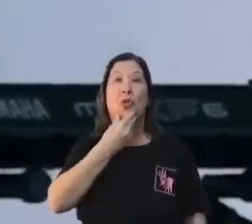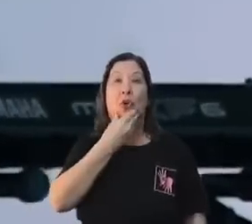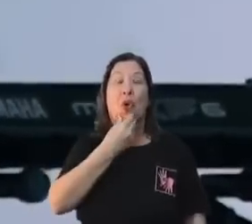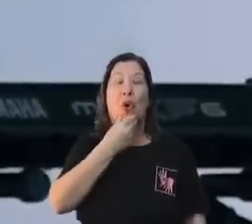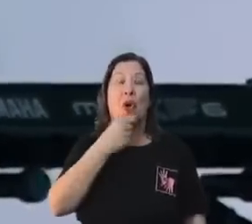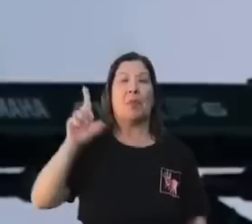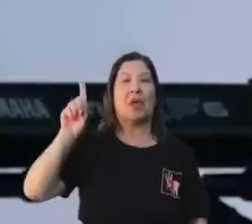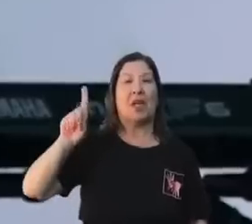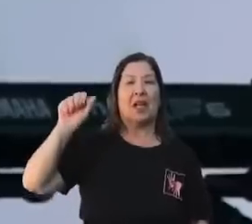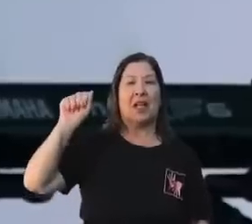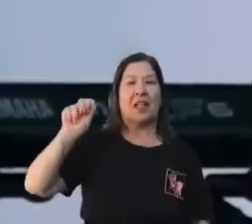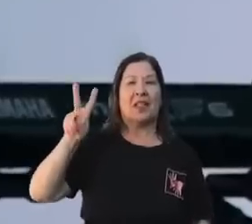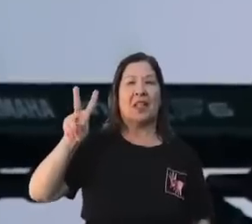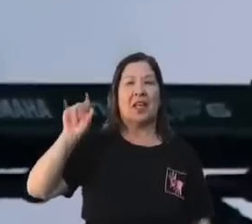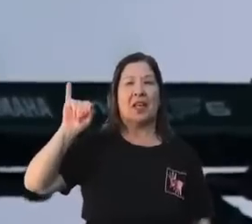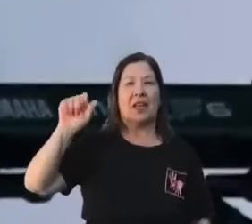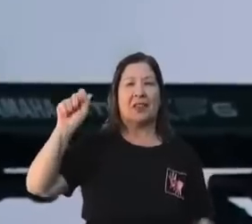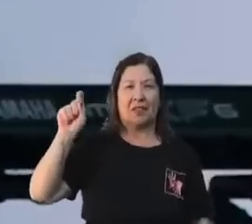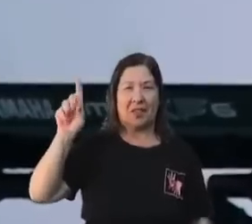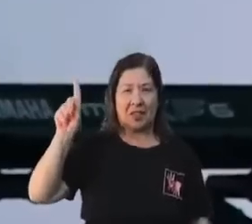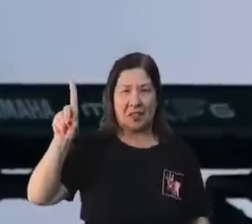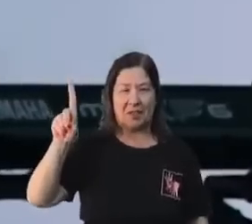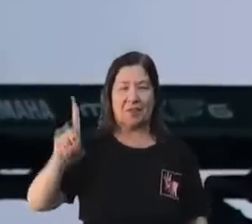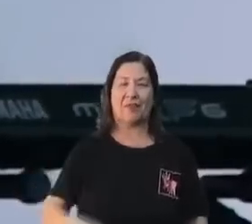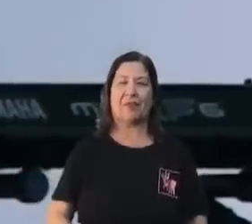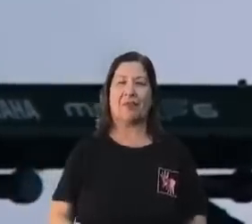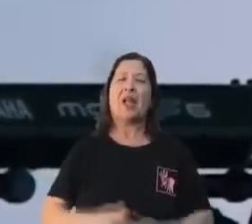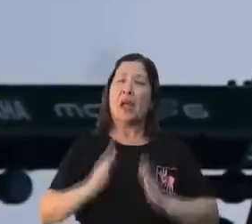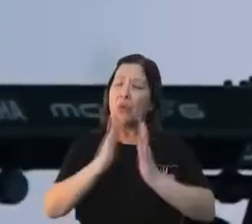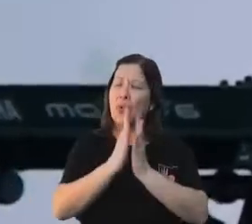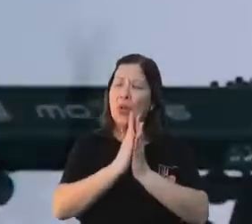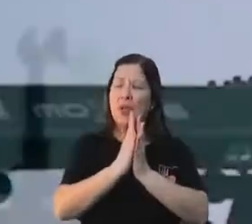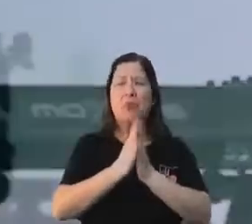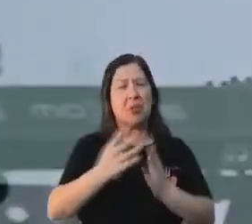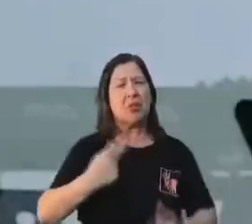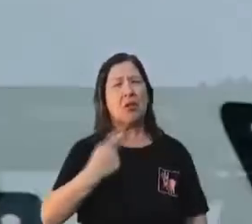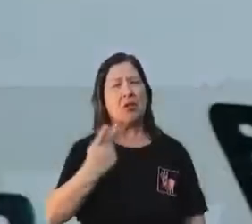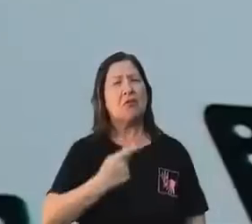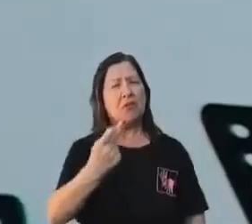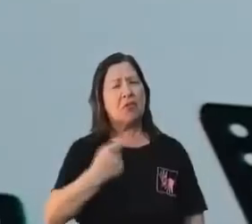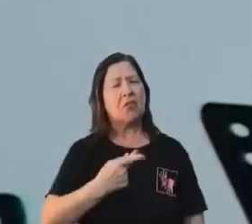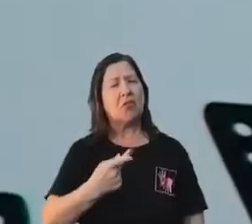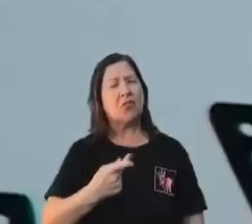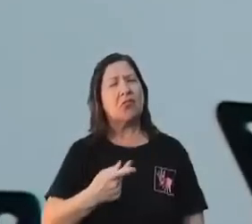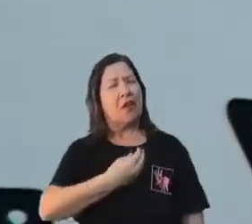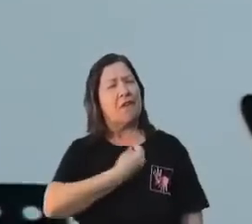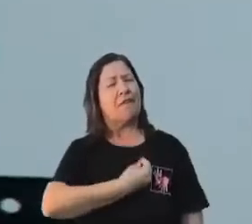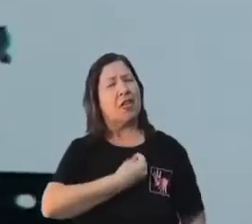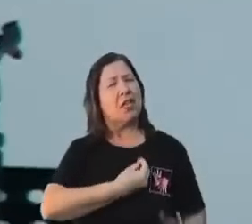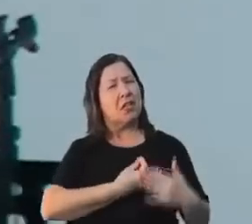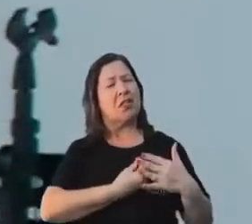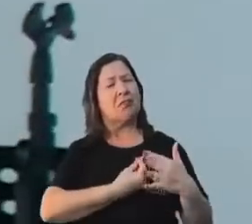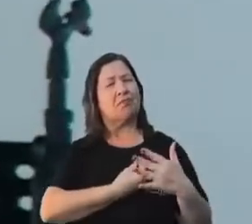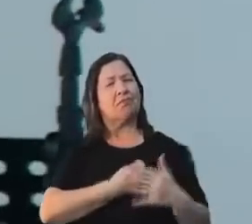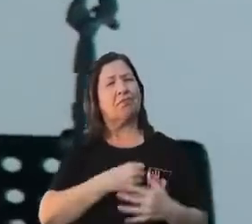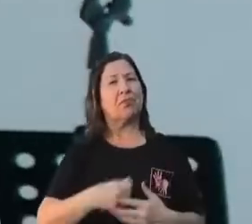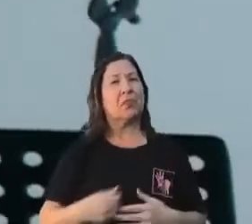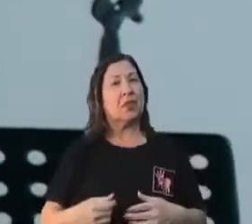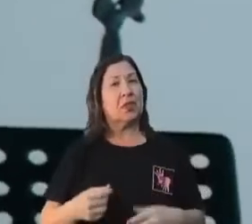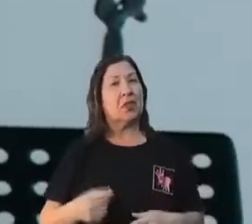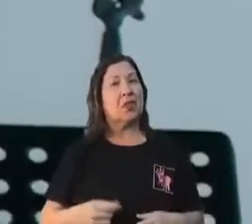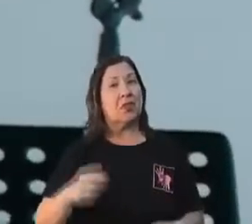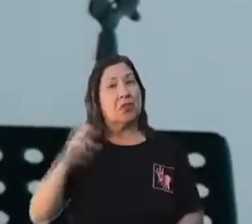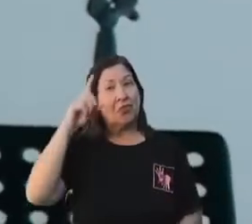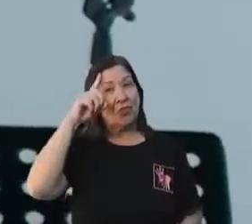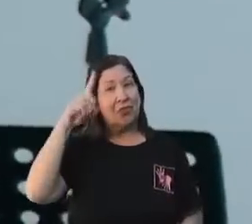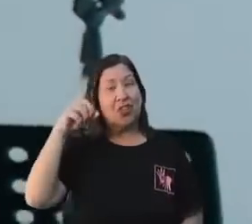A minha oração é que você e eu possamos viver de tal modo que, quando Deus nos chamar e as pessoas